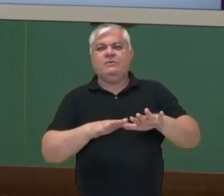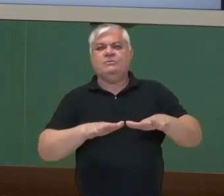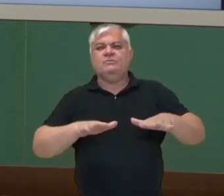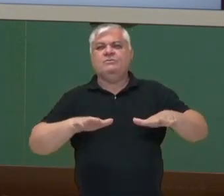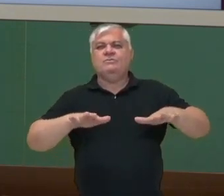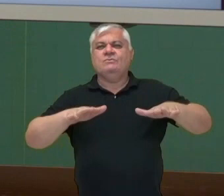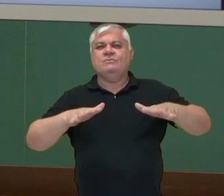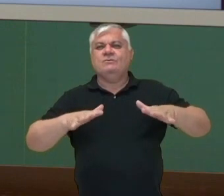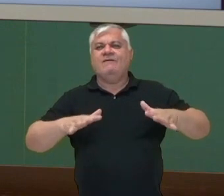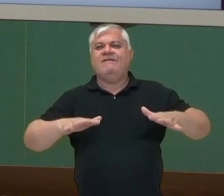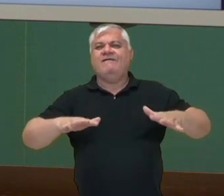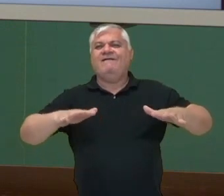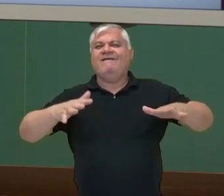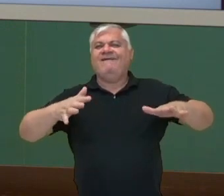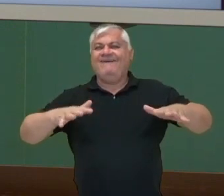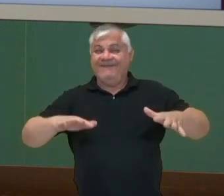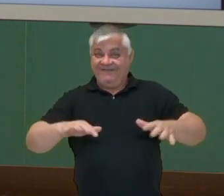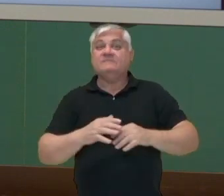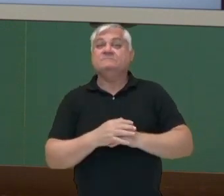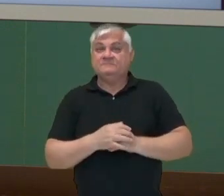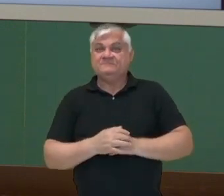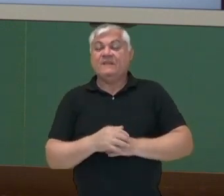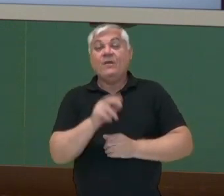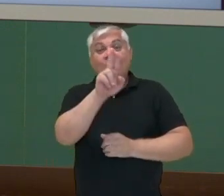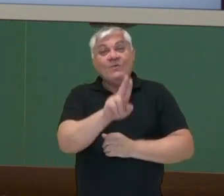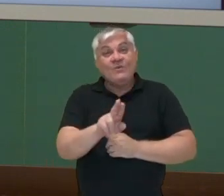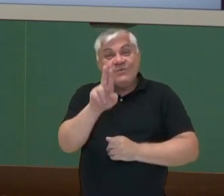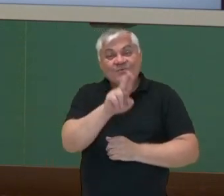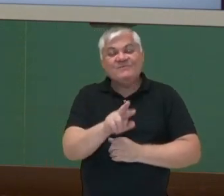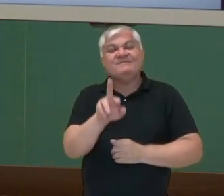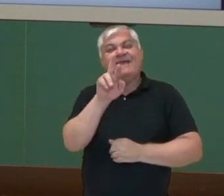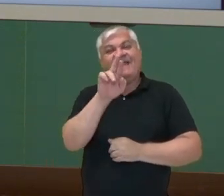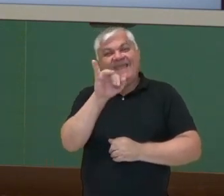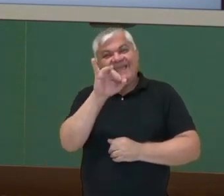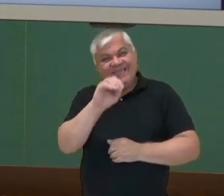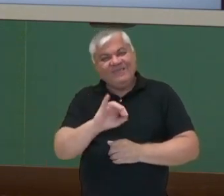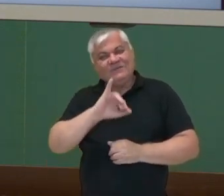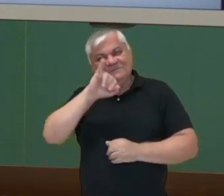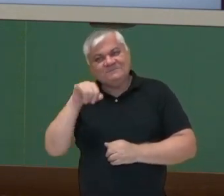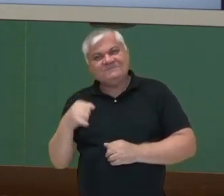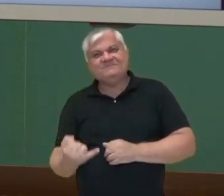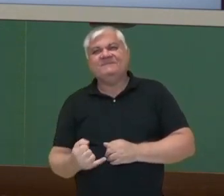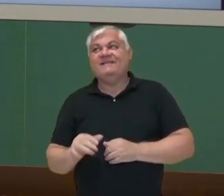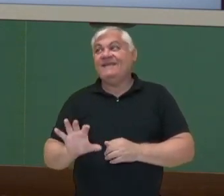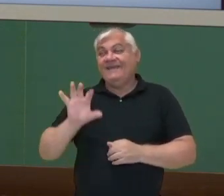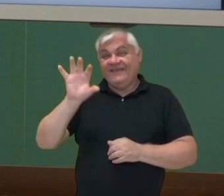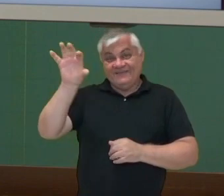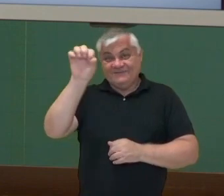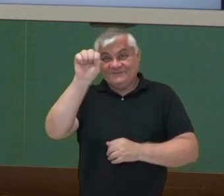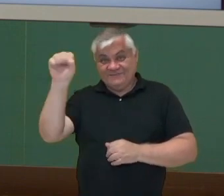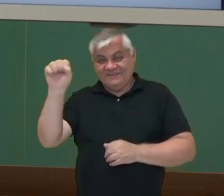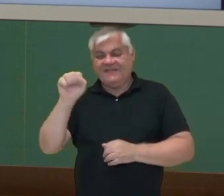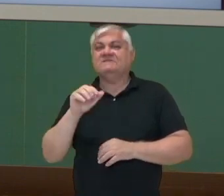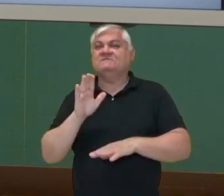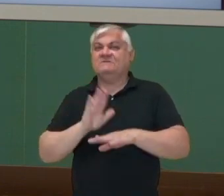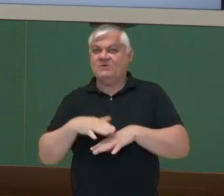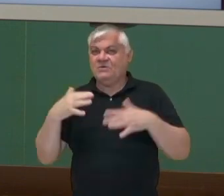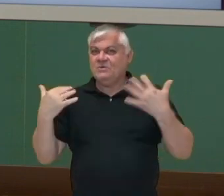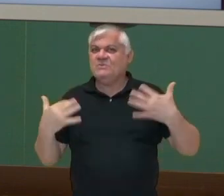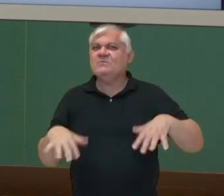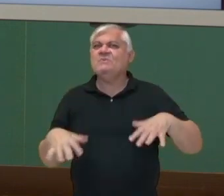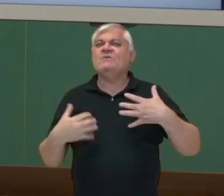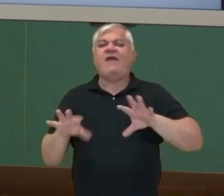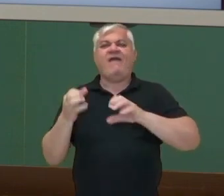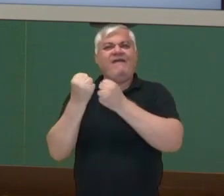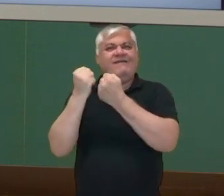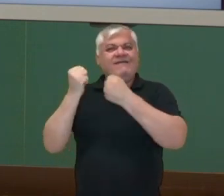Então vejam que a utilização dos rios da parte hidrográfica do sudeste é bastante grande, né, e a